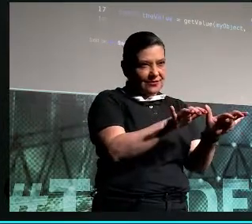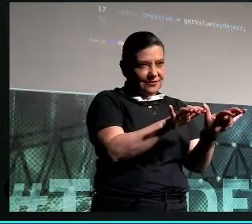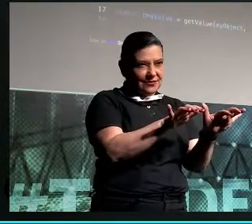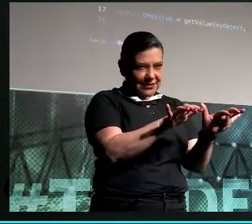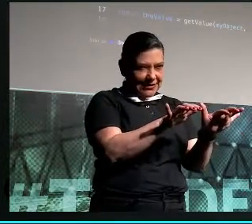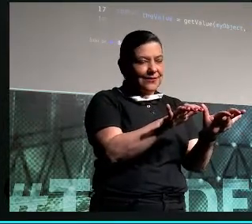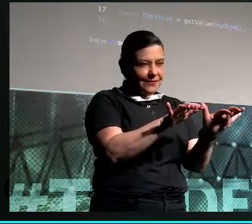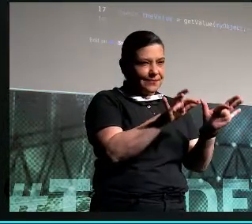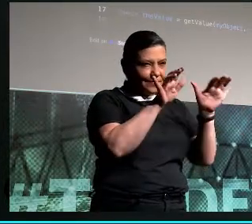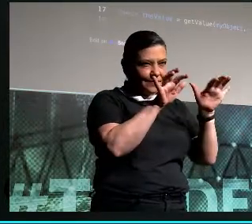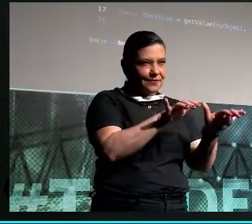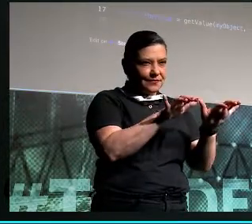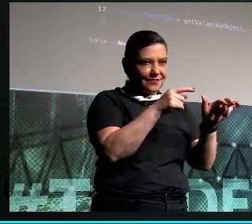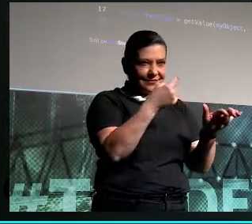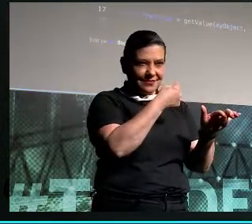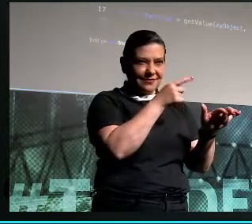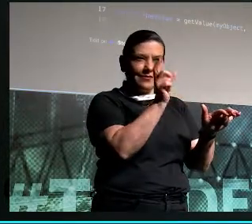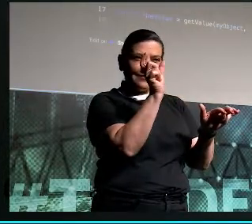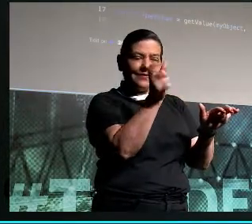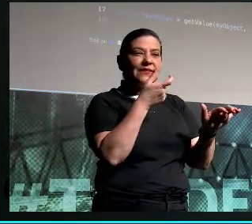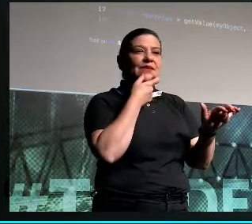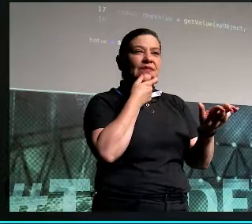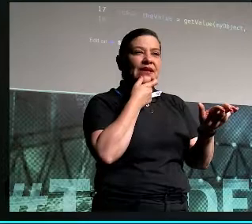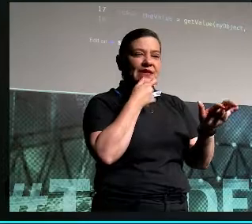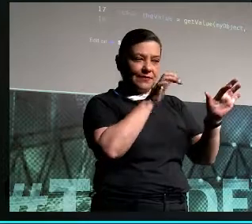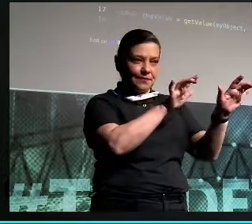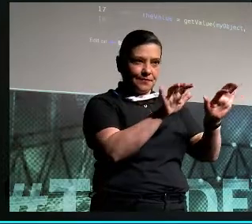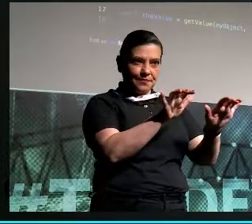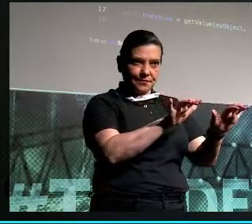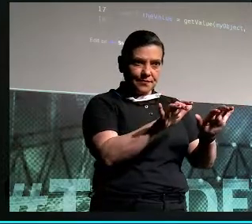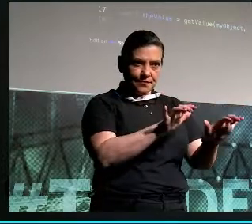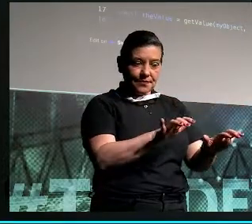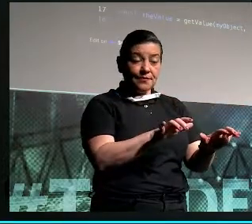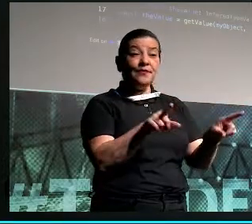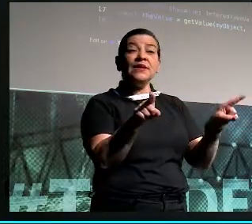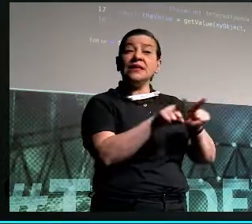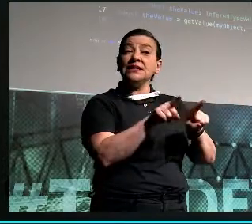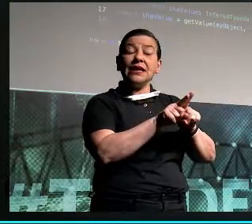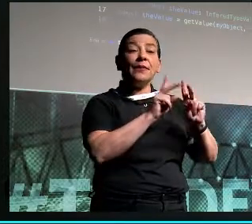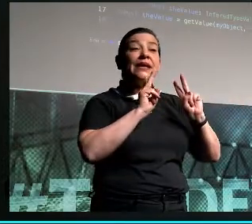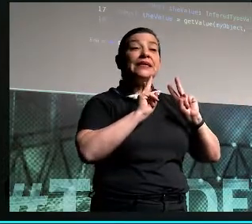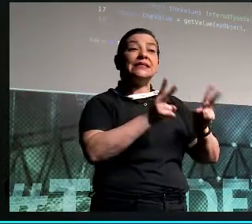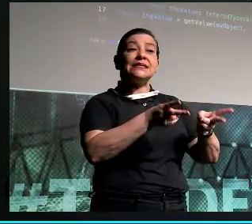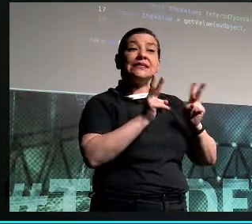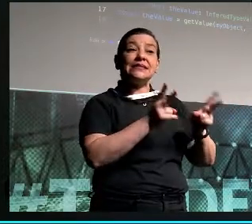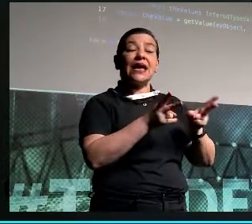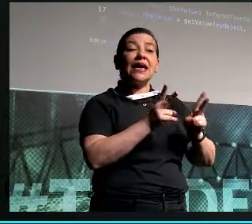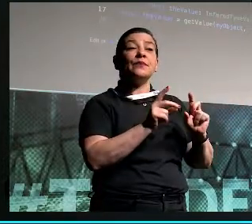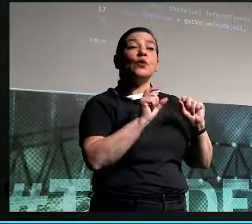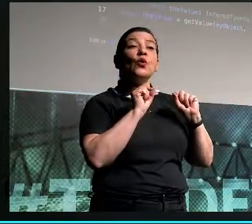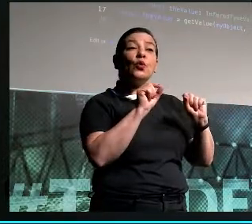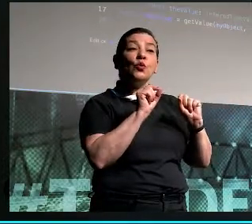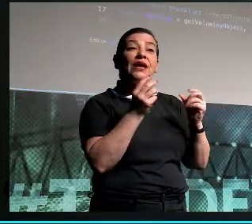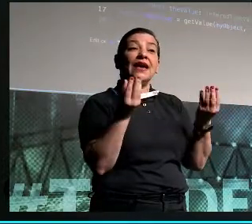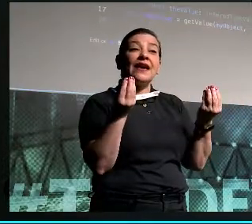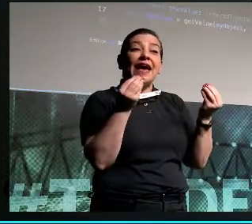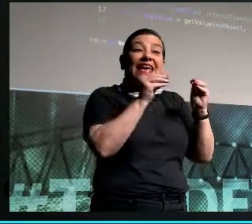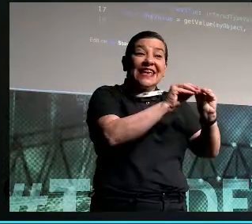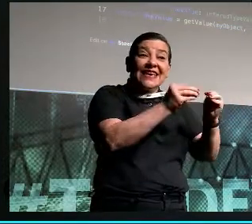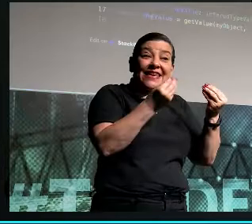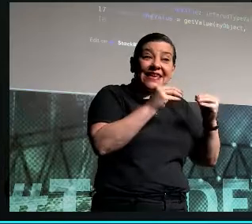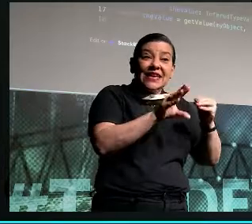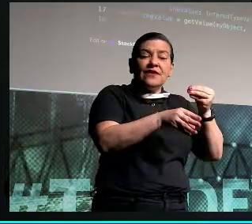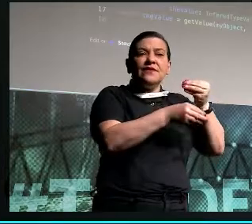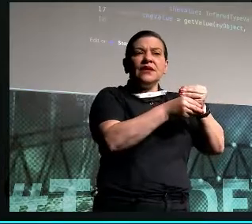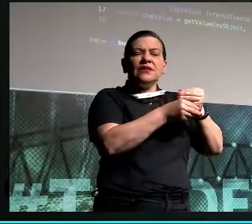ó, ANOTHERPROP, ele me deu IntelliSense, como eu tenho sempre aqui os retornos válidos que forem inferidos. Daí você pode